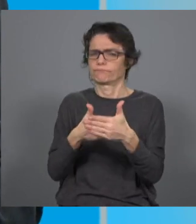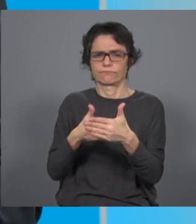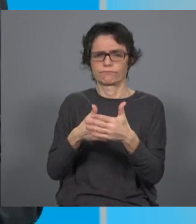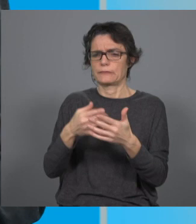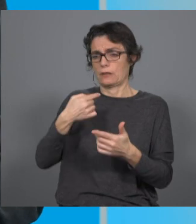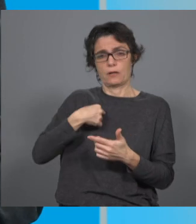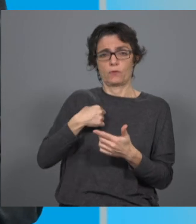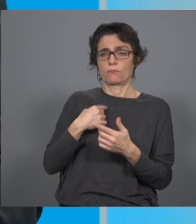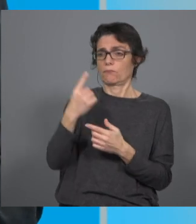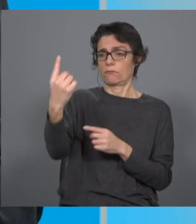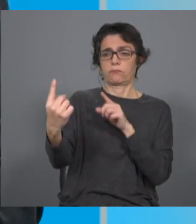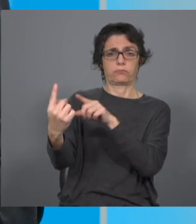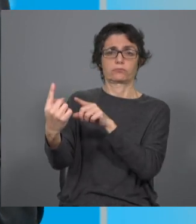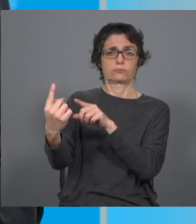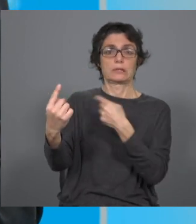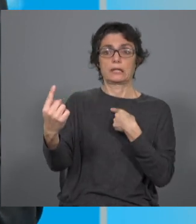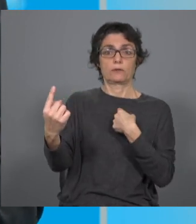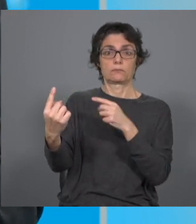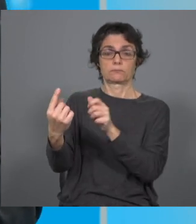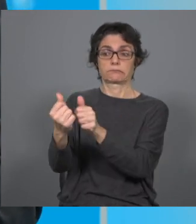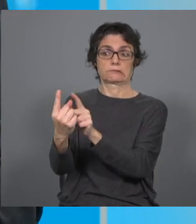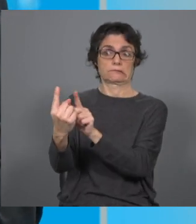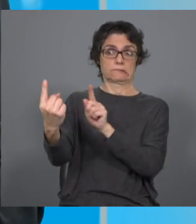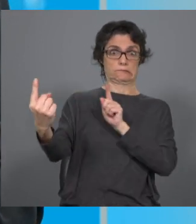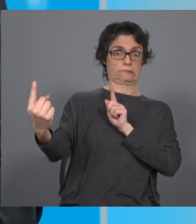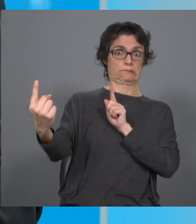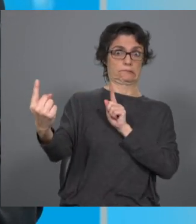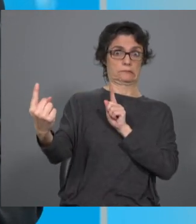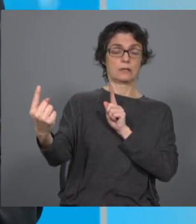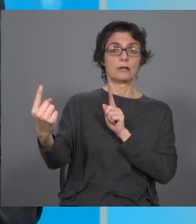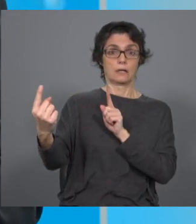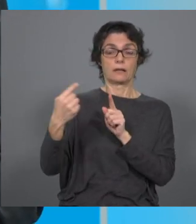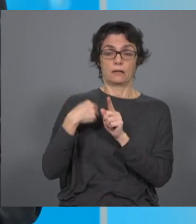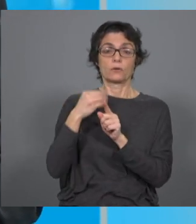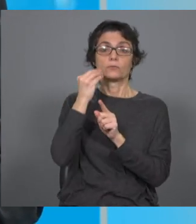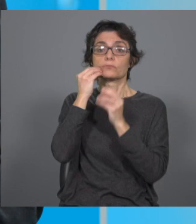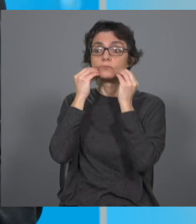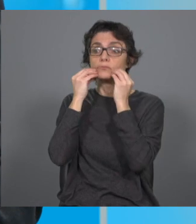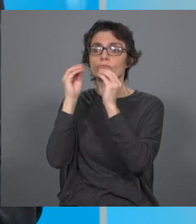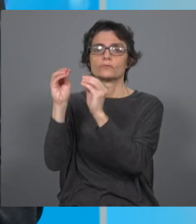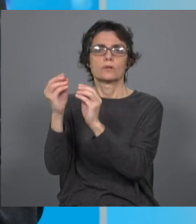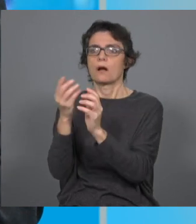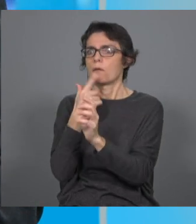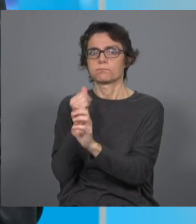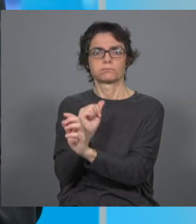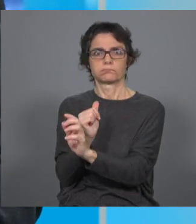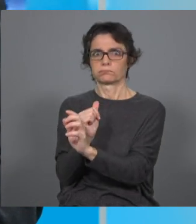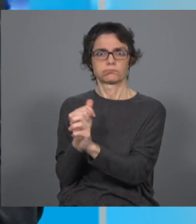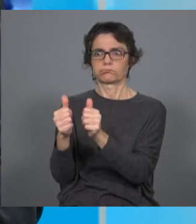tu. Eu não posso me aproximar do tu, eu não posso beijar o rosto do tu, que eu fazia